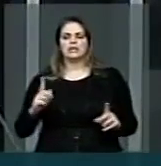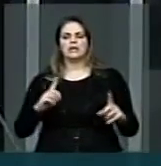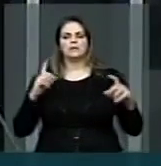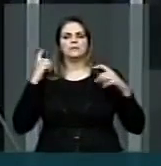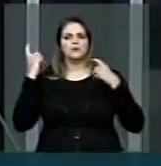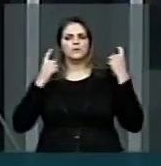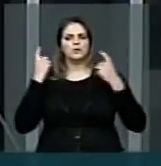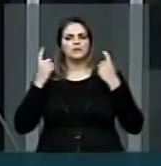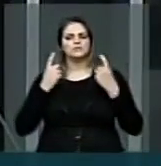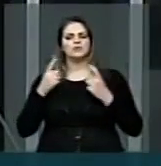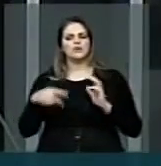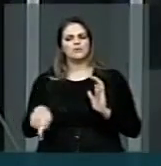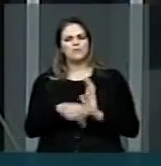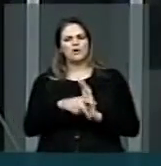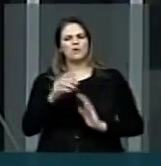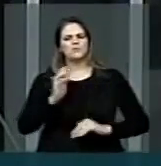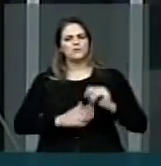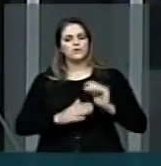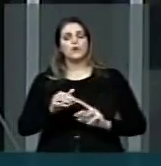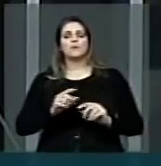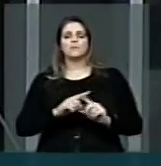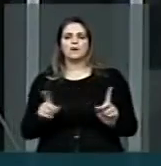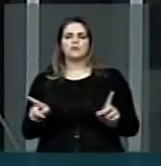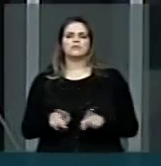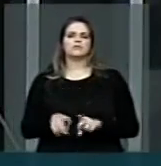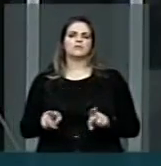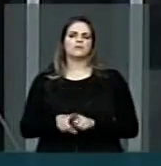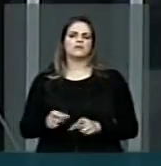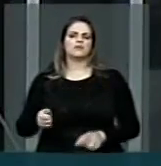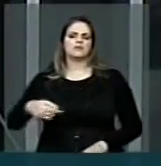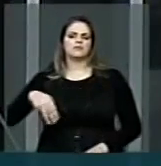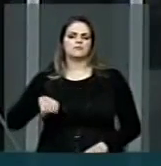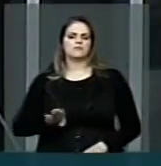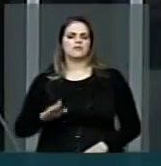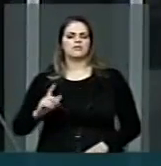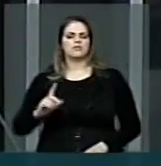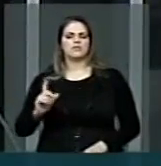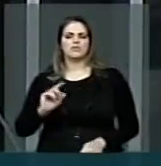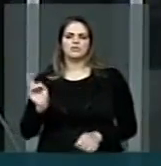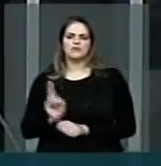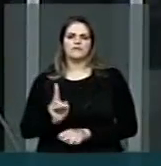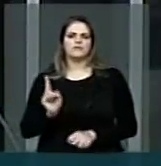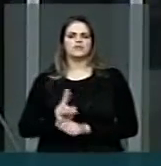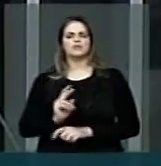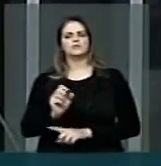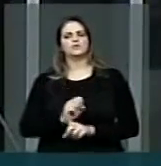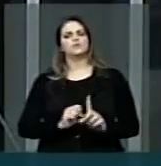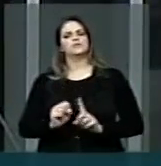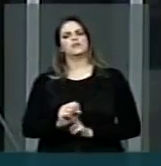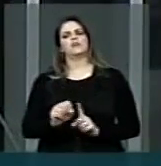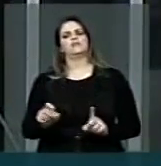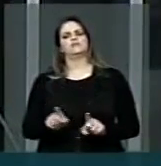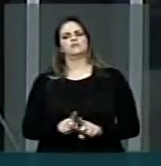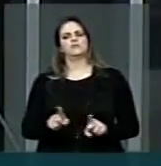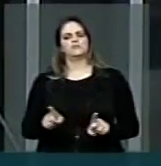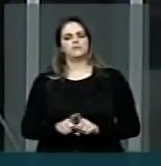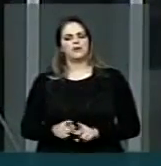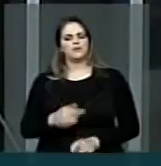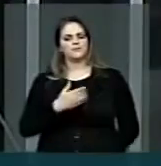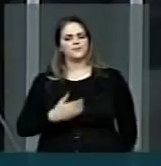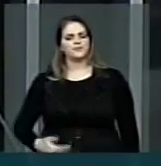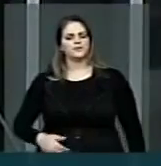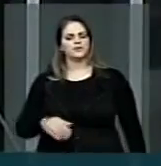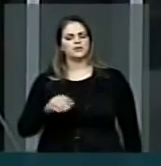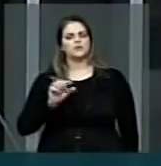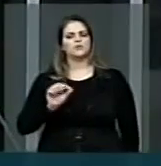preocupação corporativa, a entidade agiu também, consequentemente, em defesa da sociedade e do Estado de Direito.